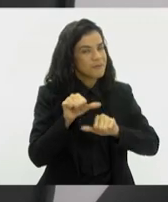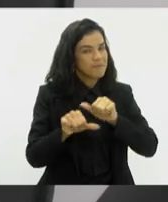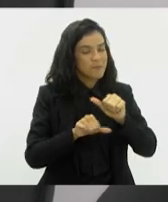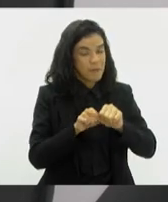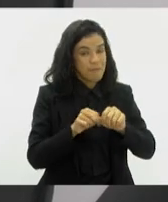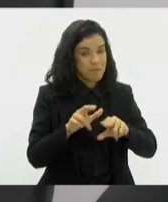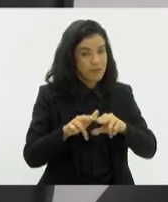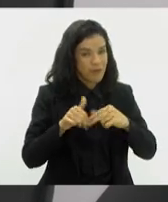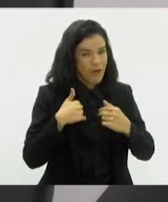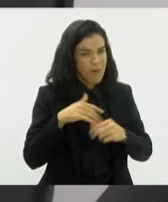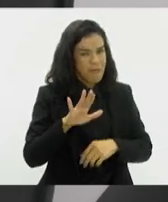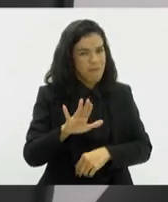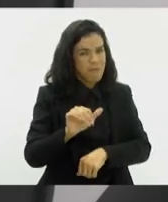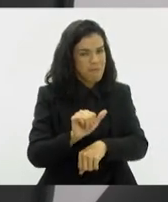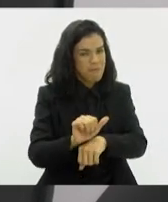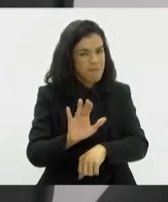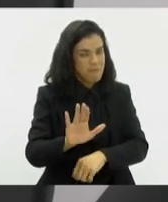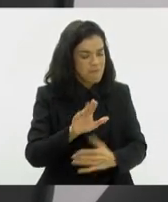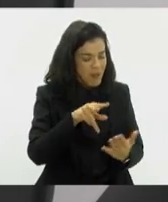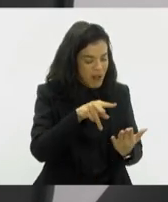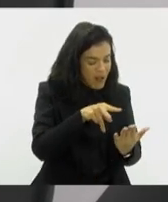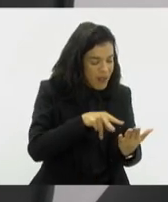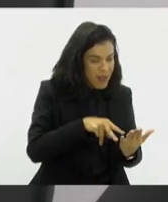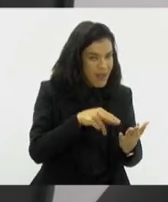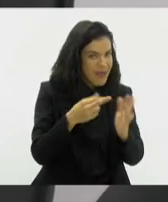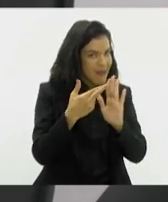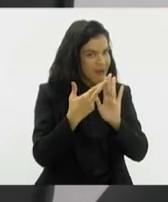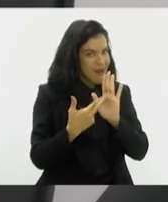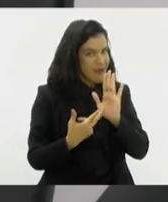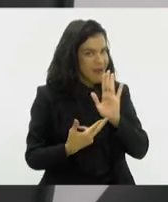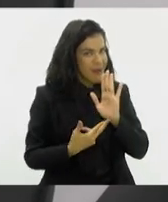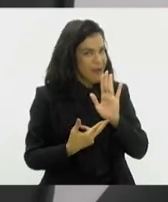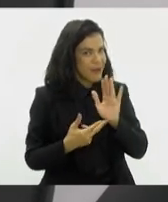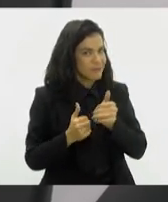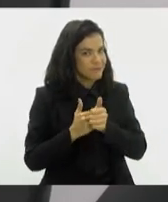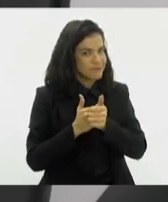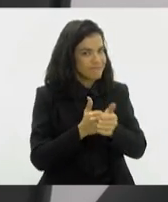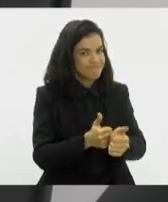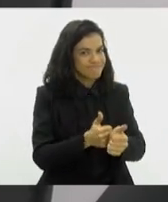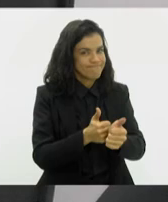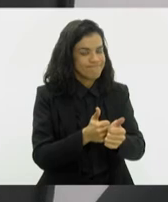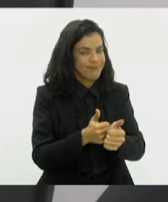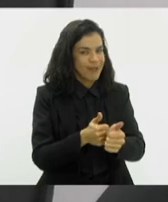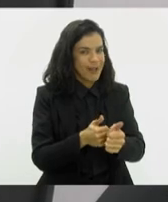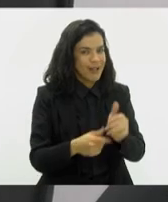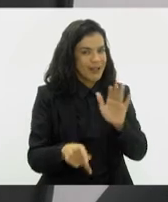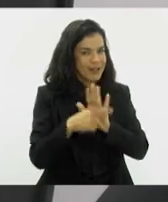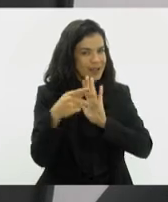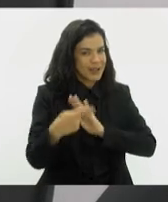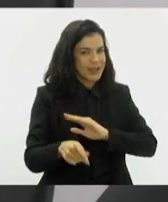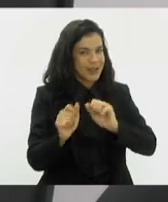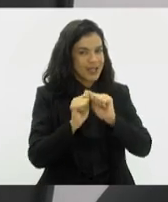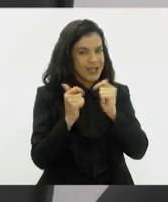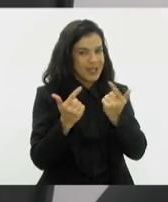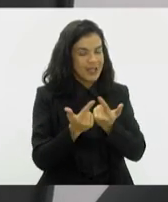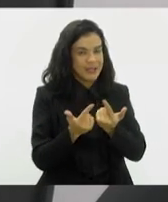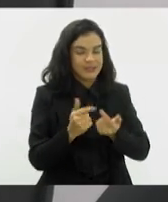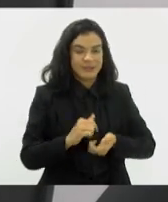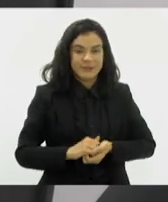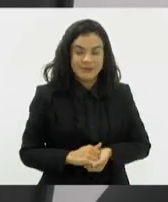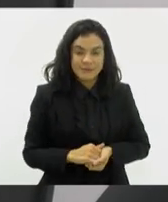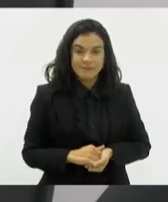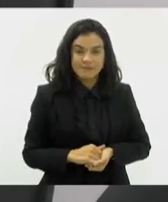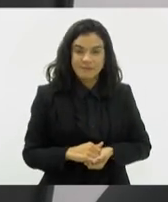ler, porque essa regra não tem sido seguida na casa. Você veja que a gente já travou